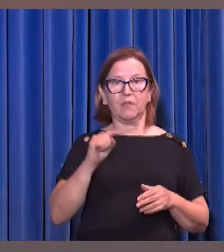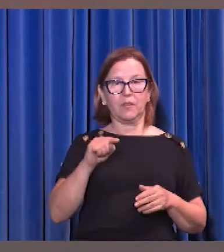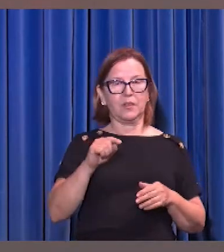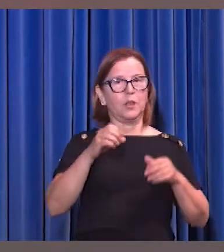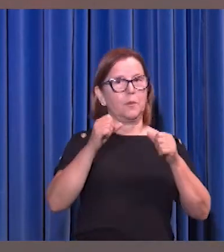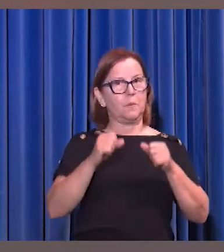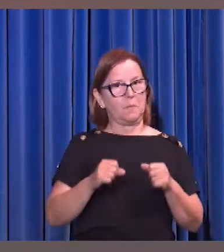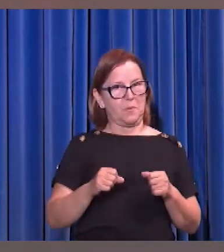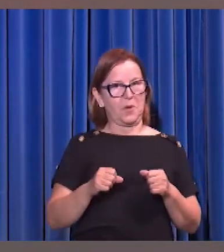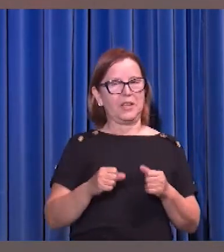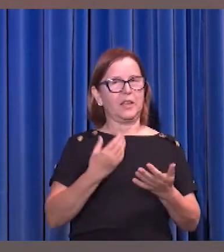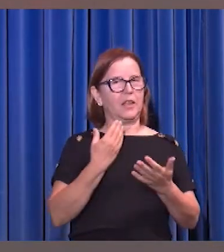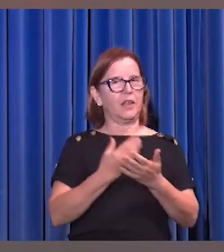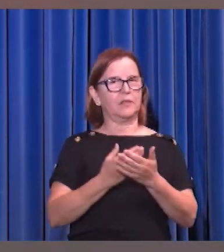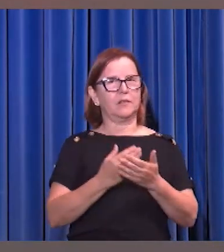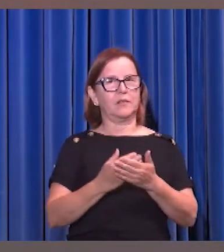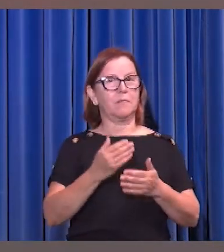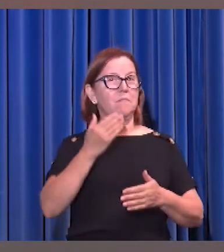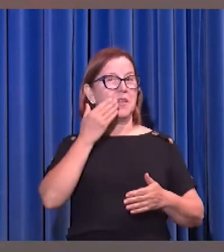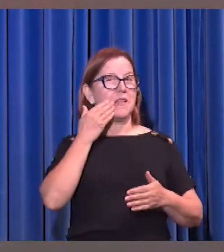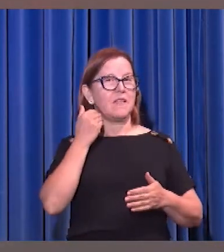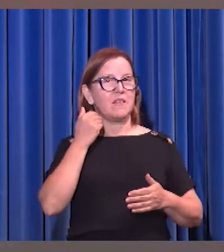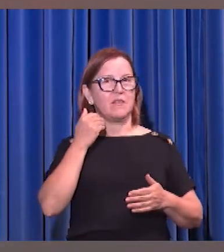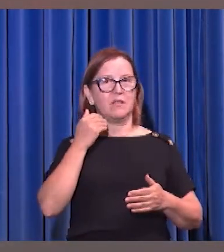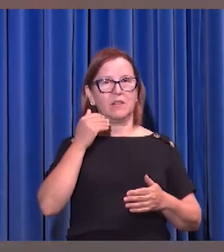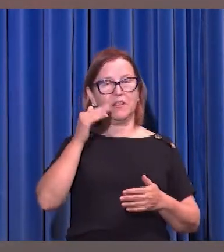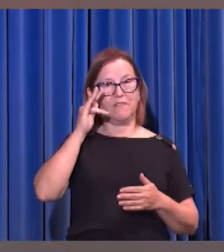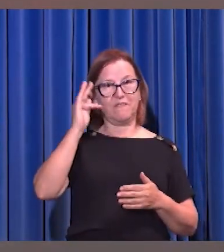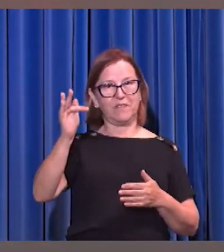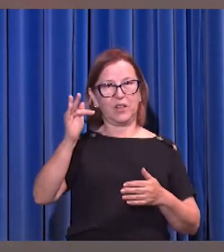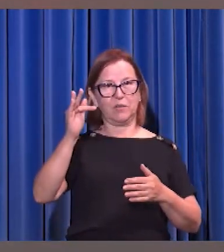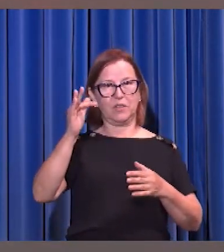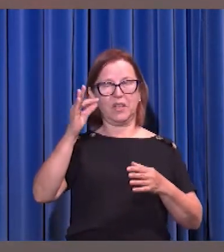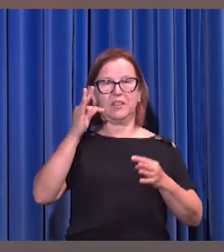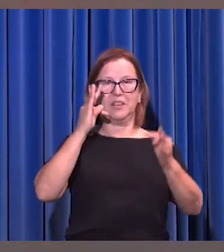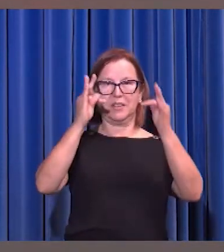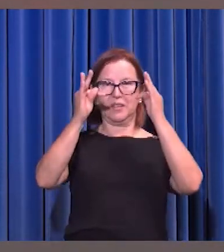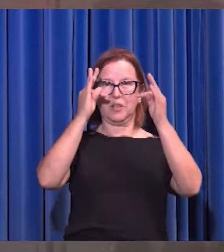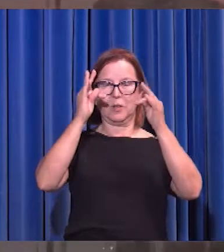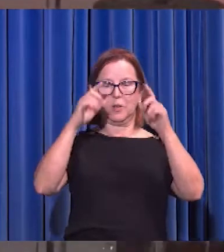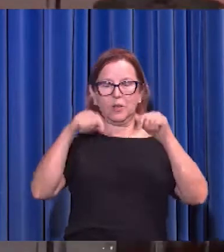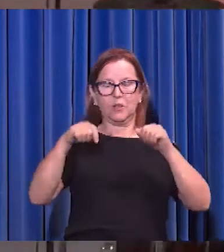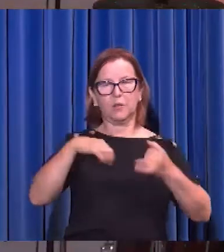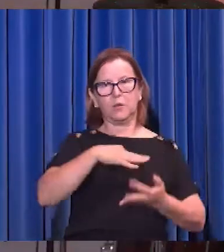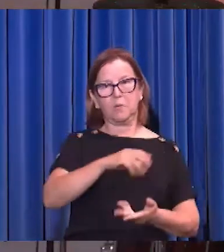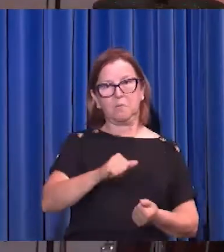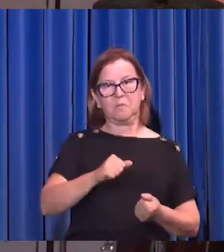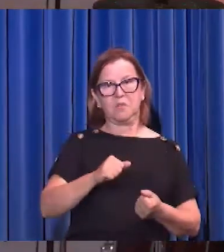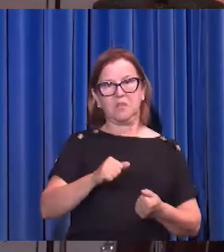no melhor local, na melhor faculdade teológica do planeta, com nota